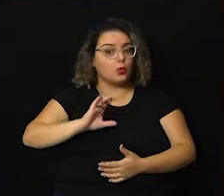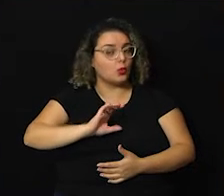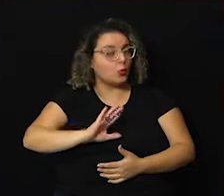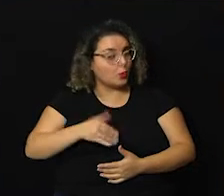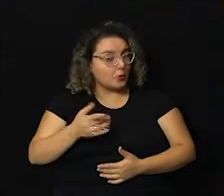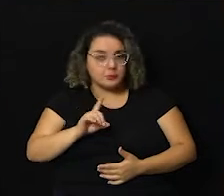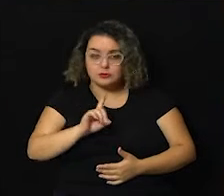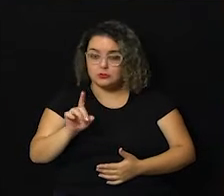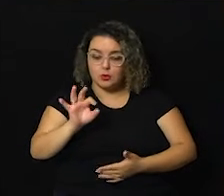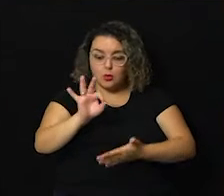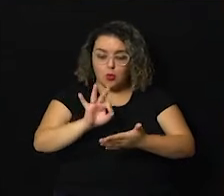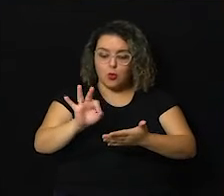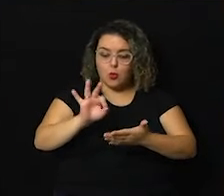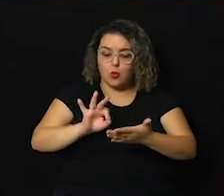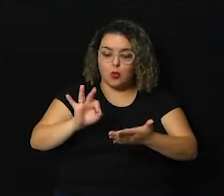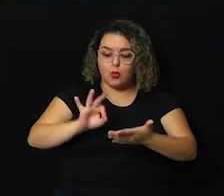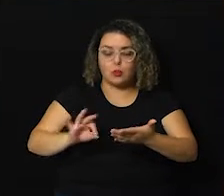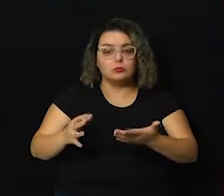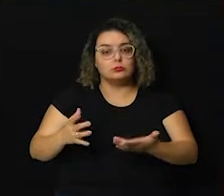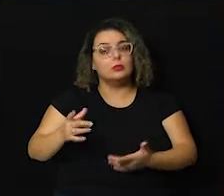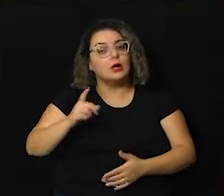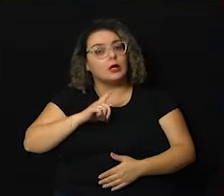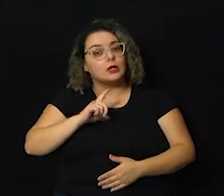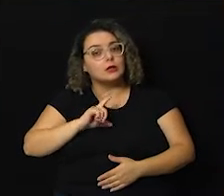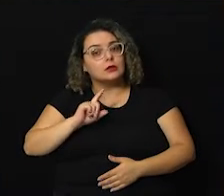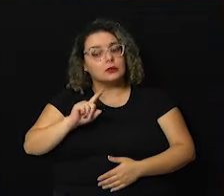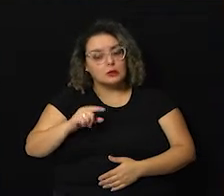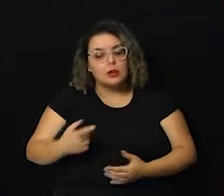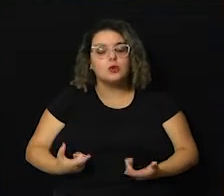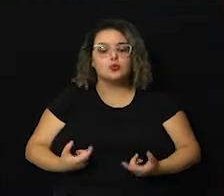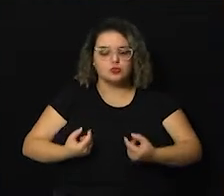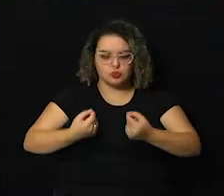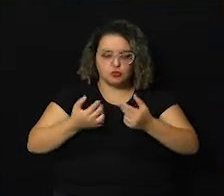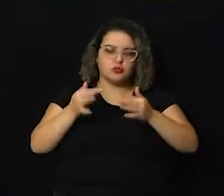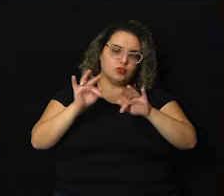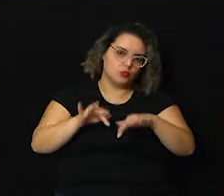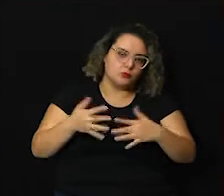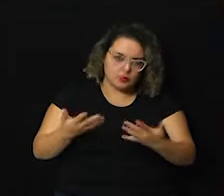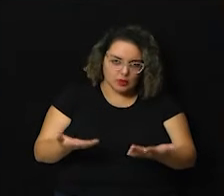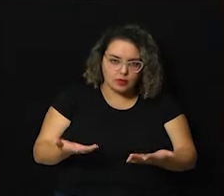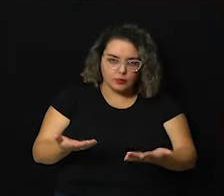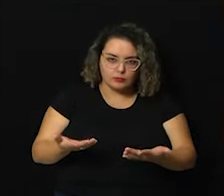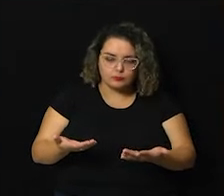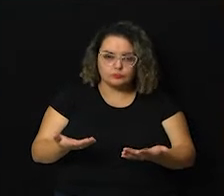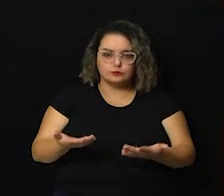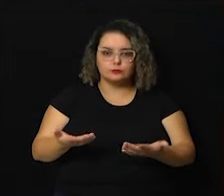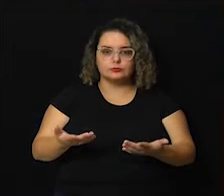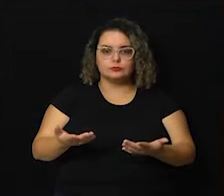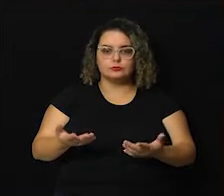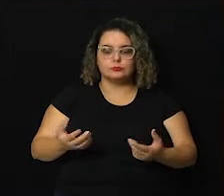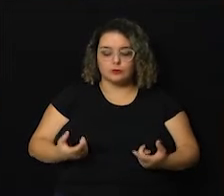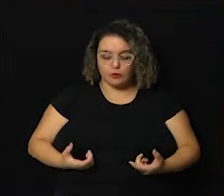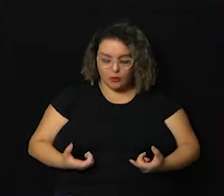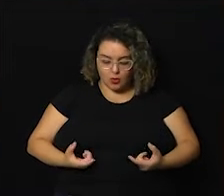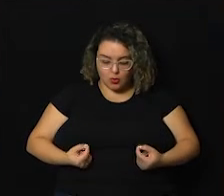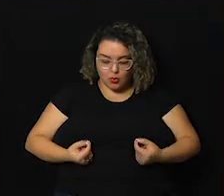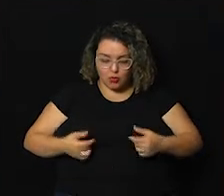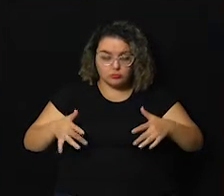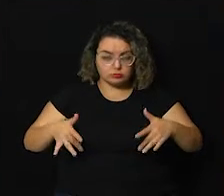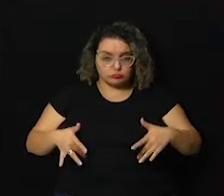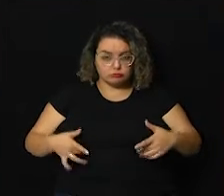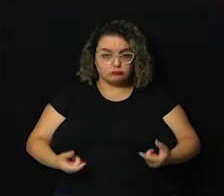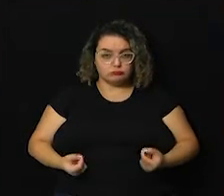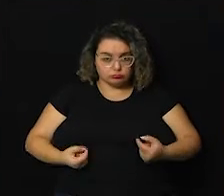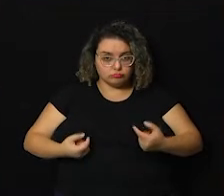são corrigidas, elas acabam gerando um câncer no final. Não é? Então, o câncer renal, assim como